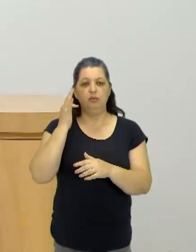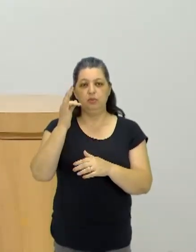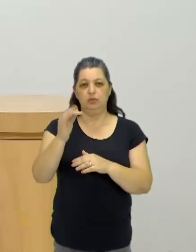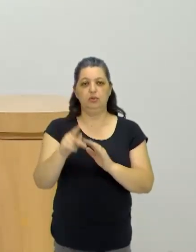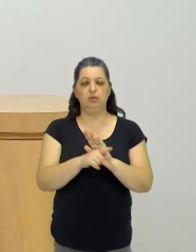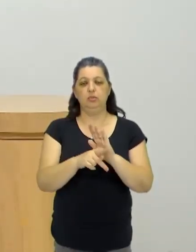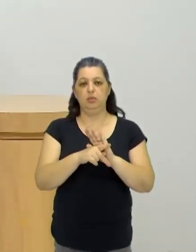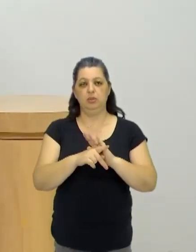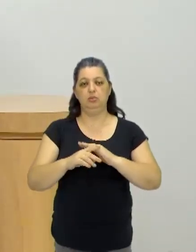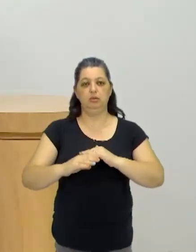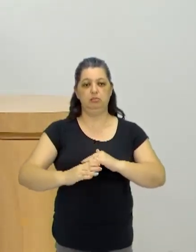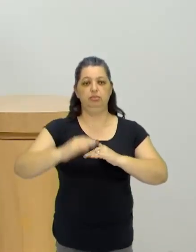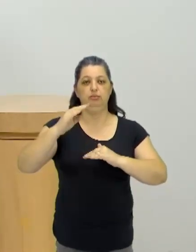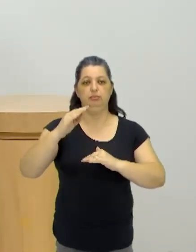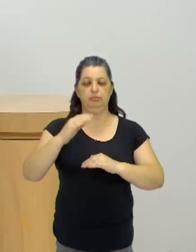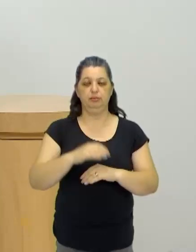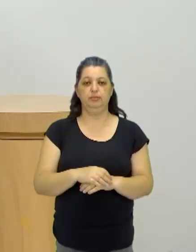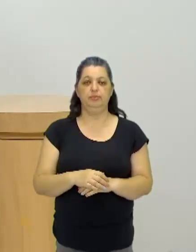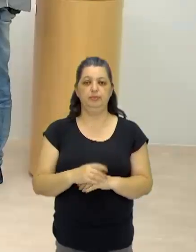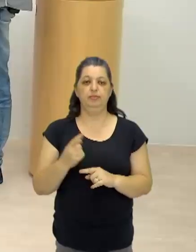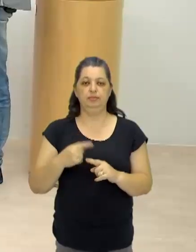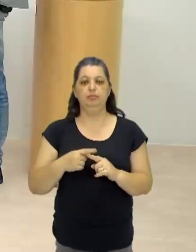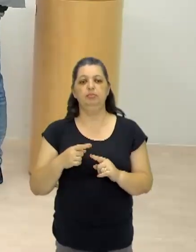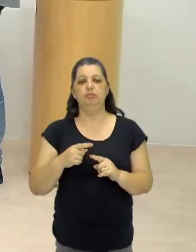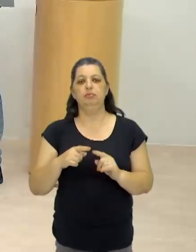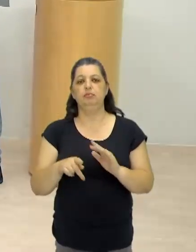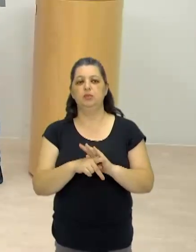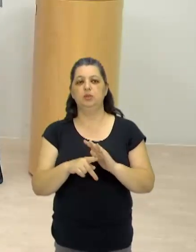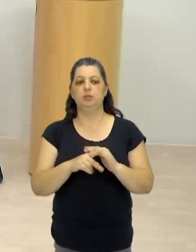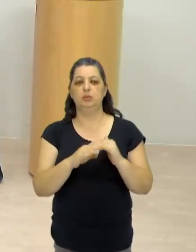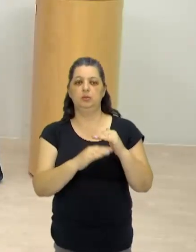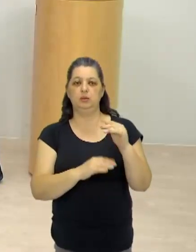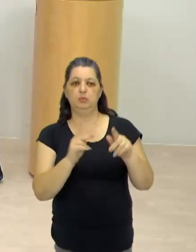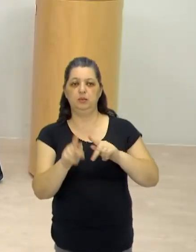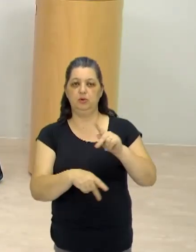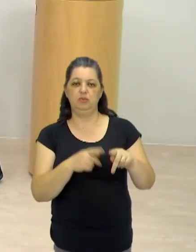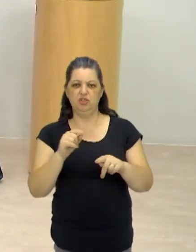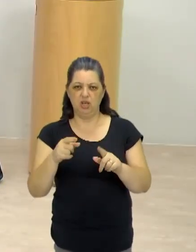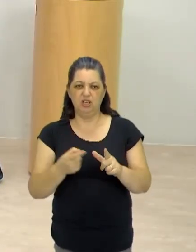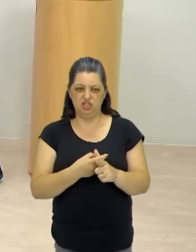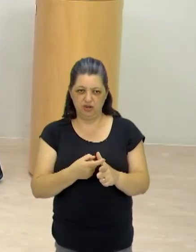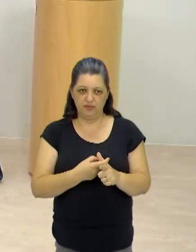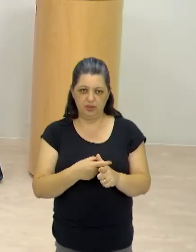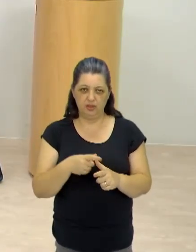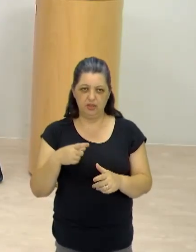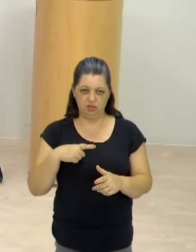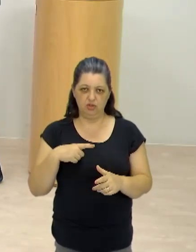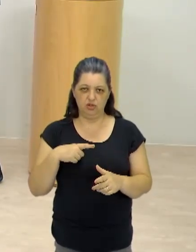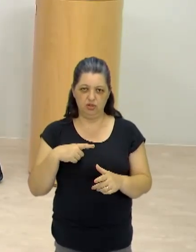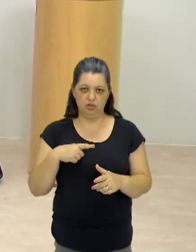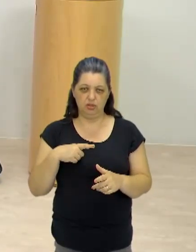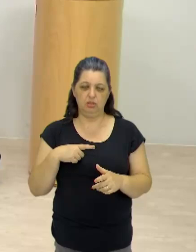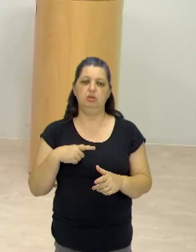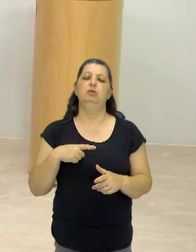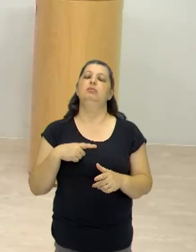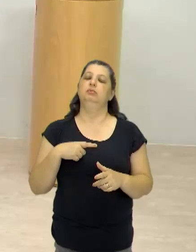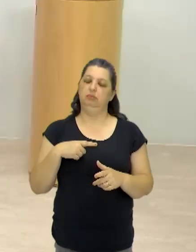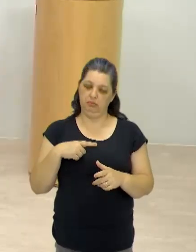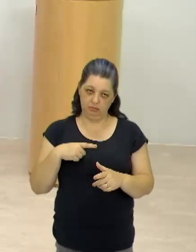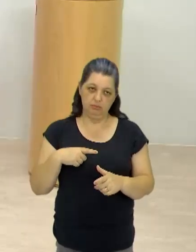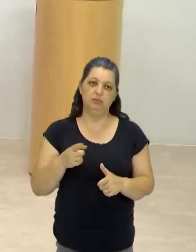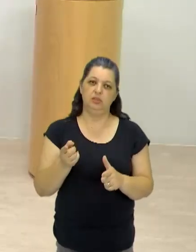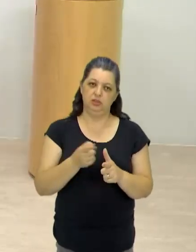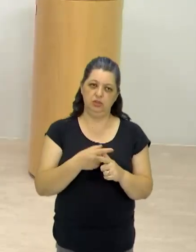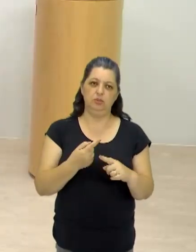parte dos negros vai ficar alijada e marginalizada. Eles já entravam aqui endividados, né? Num primeiro momento, sim, mas a gente vai ver isso. Eles